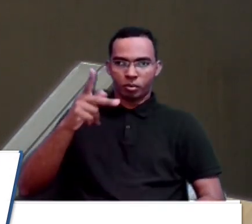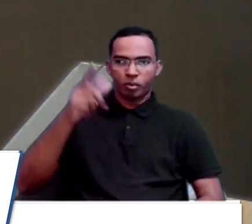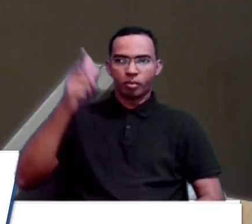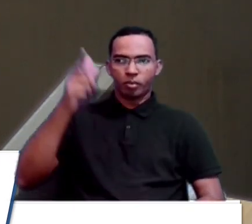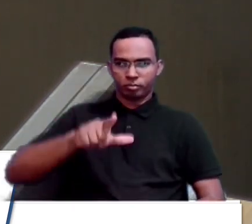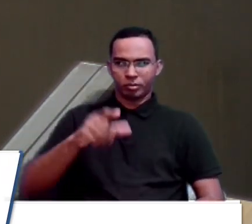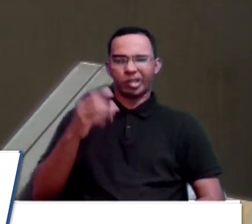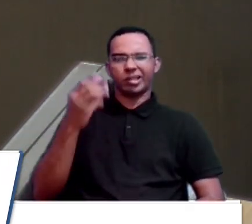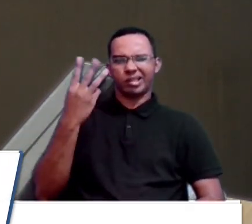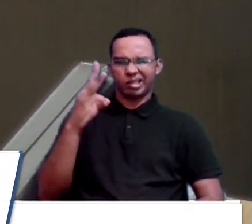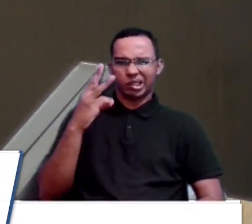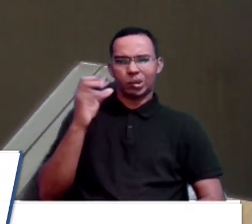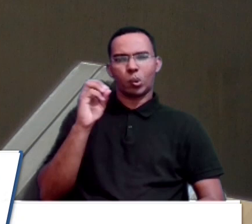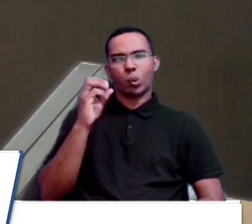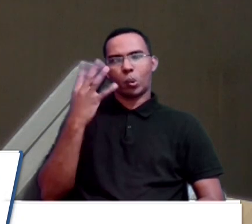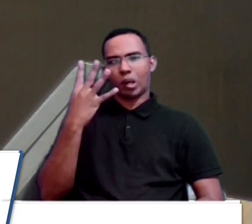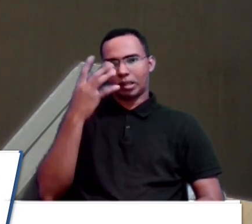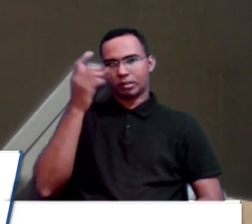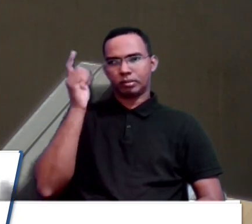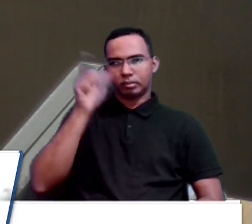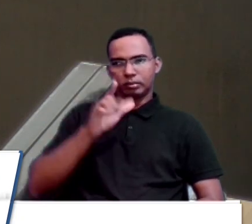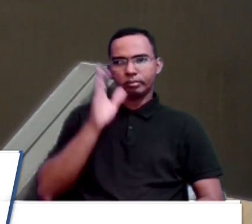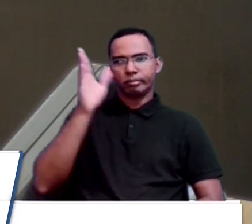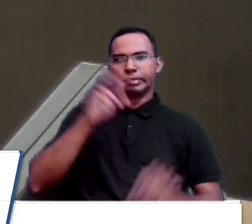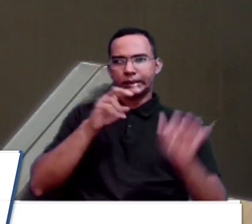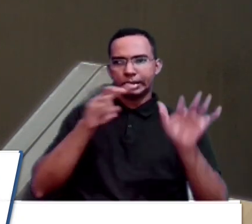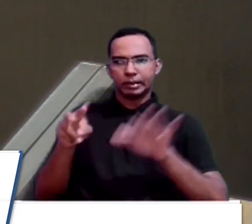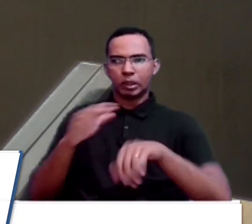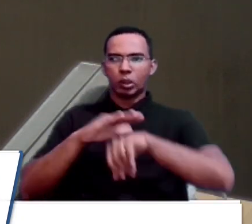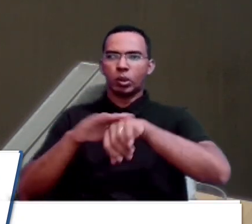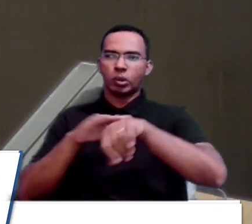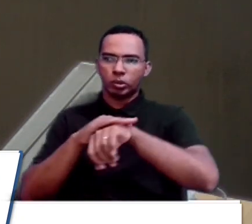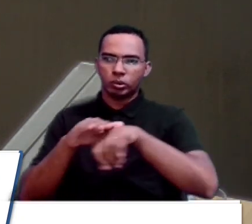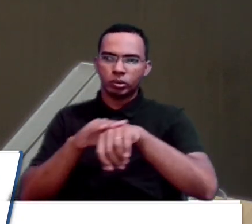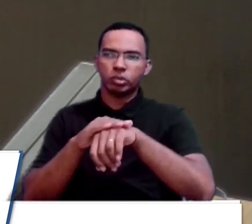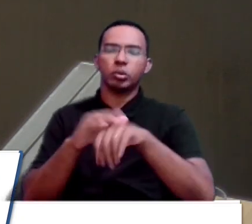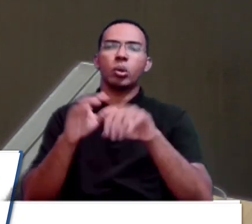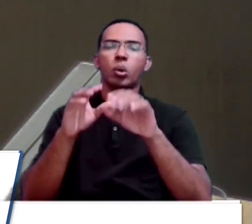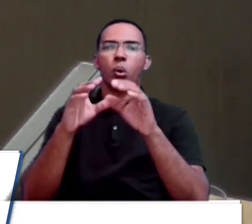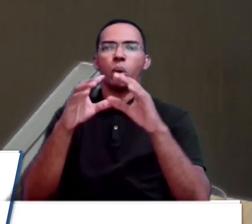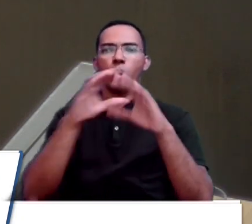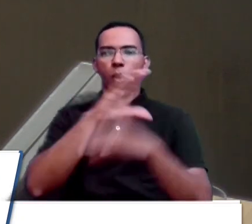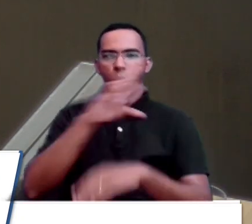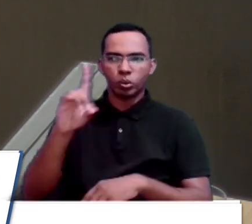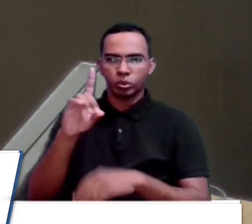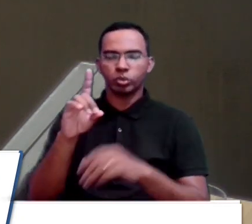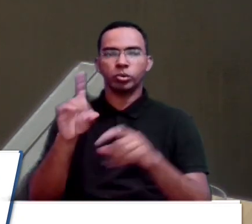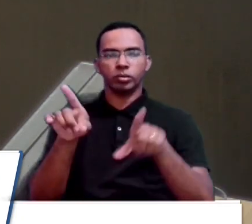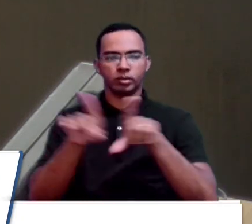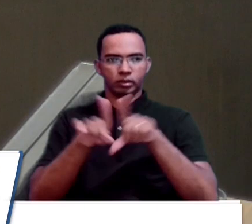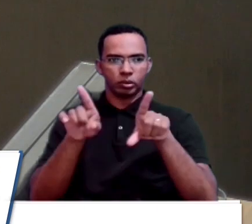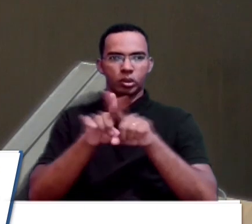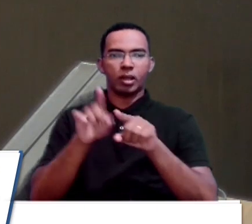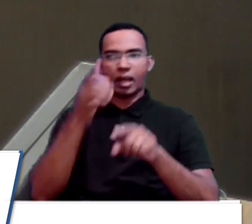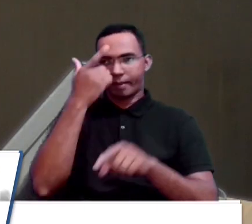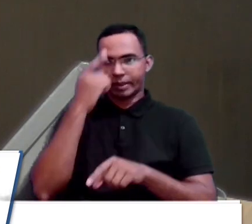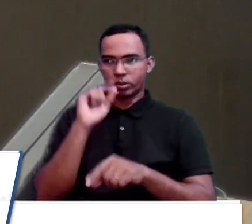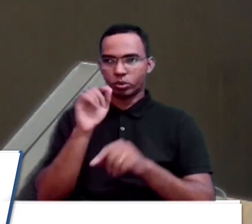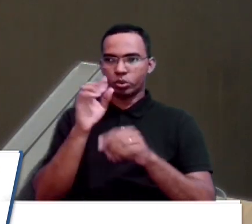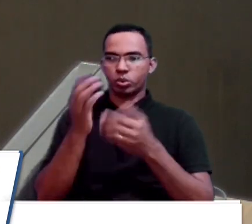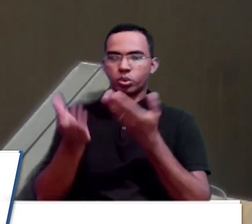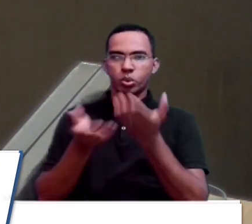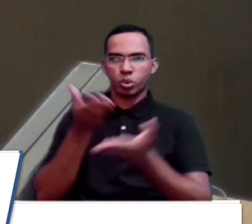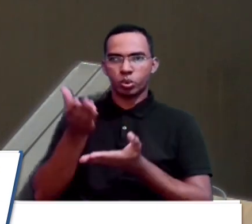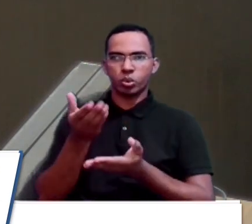vez. Nós fomos lá semana passada, conversamos com a coordenadora, com o que cuida da pastoral do